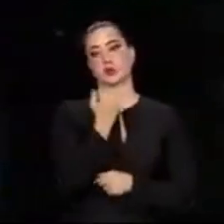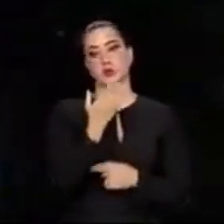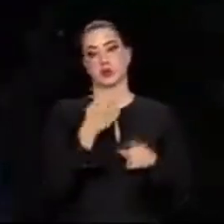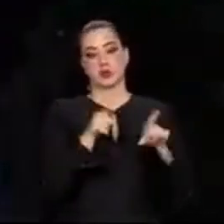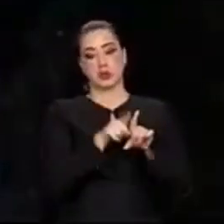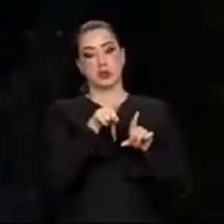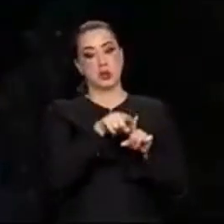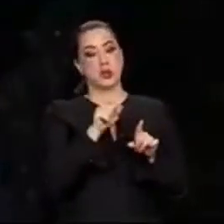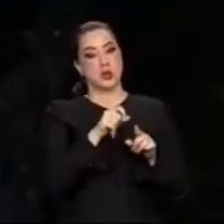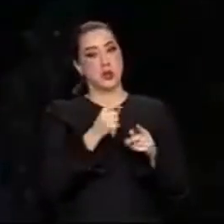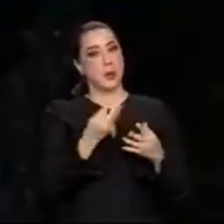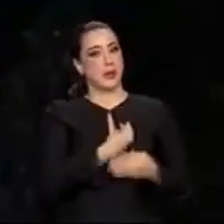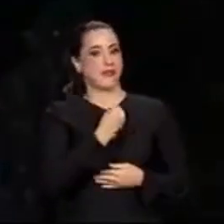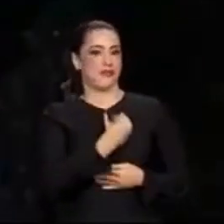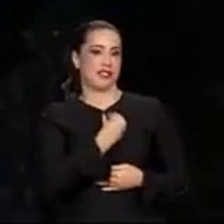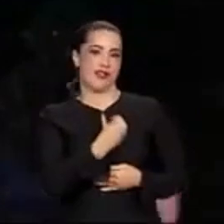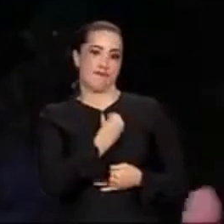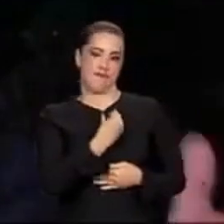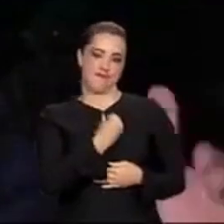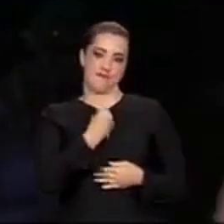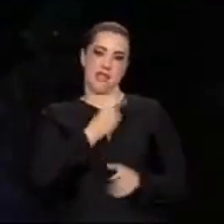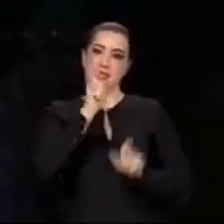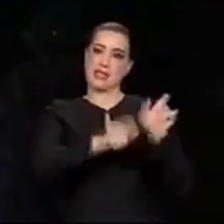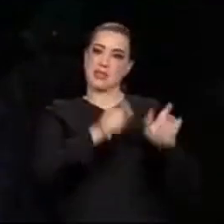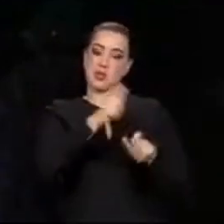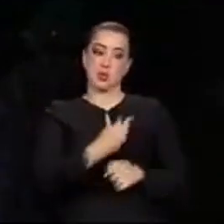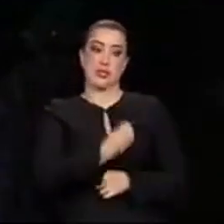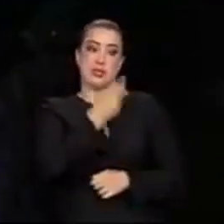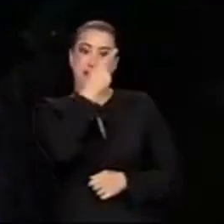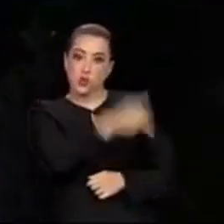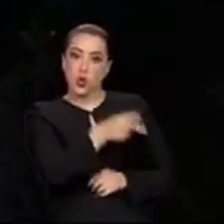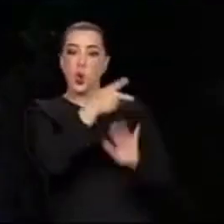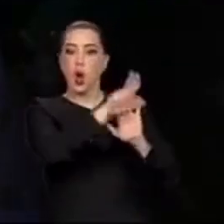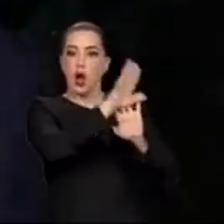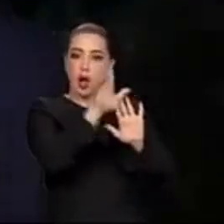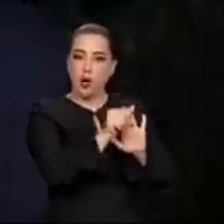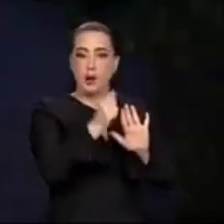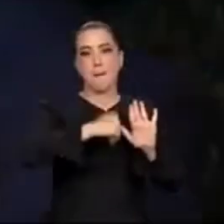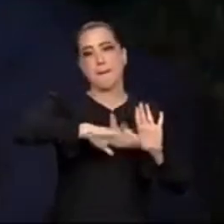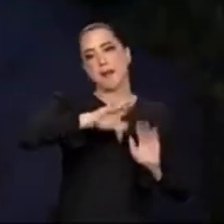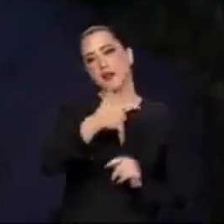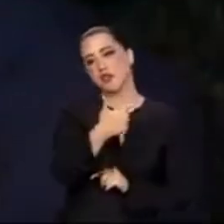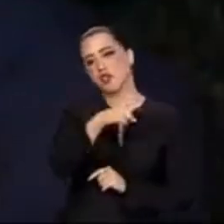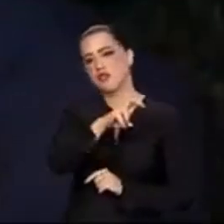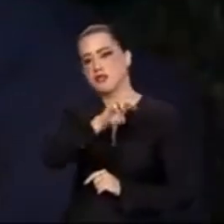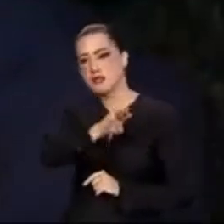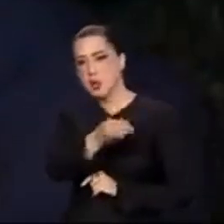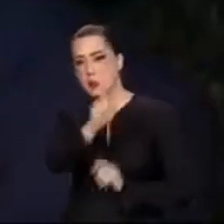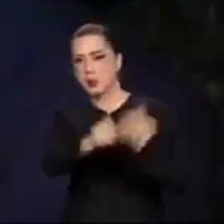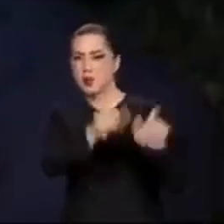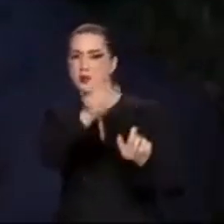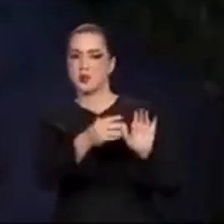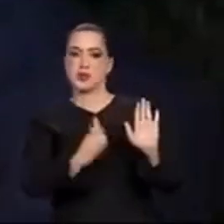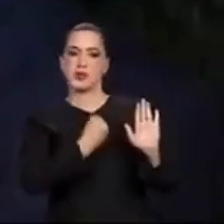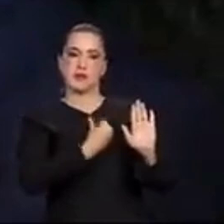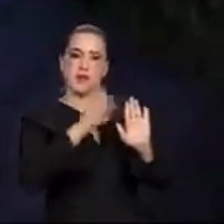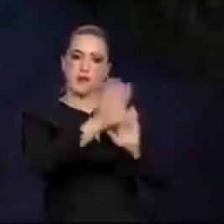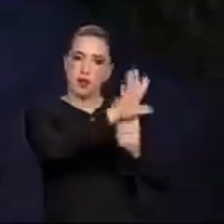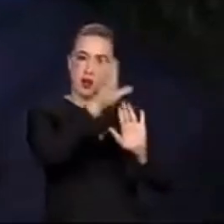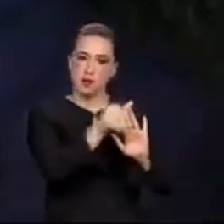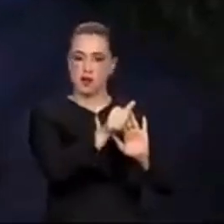a melhoria da qualidade de vida das pessoas que moram lá que são mais de 25 milhões de pessoas